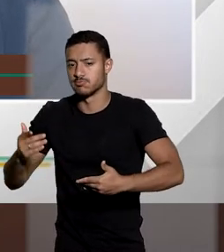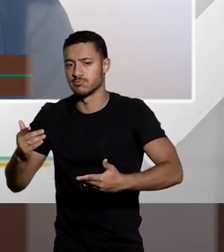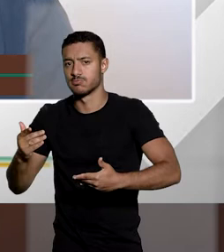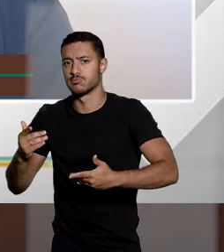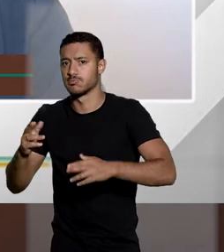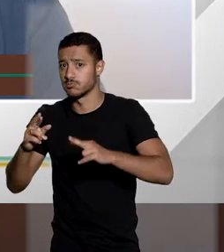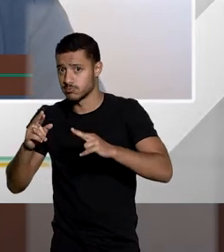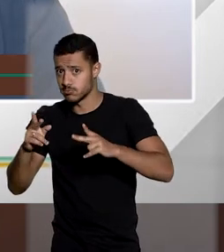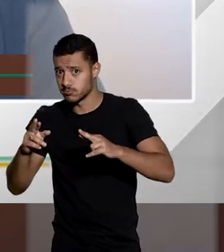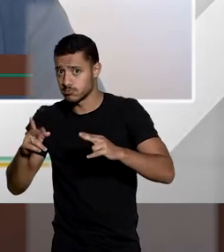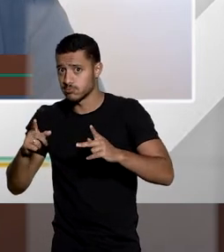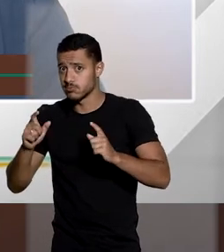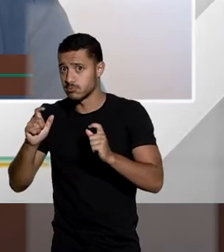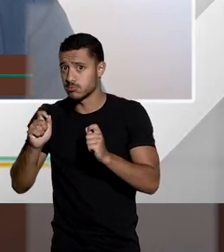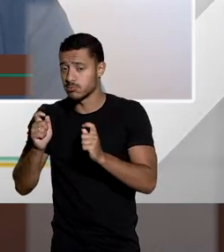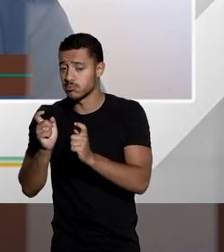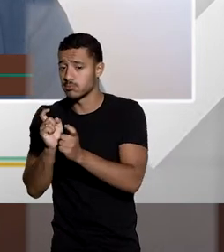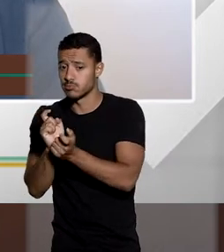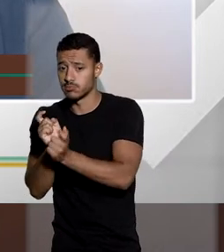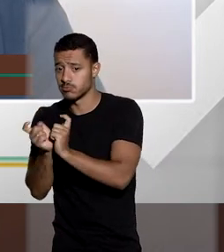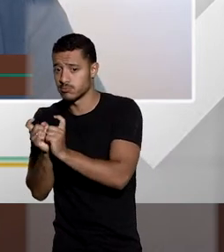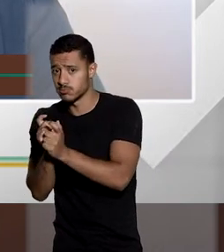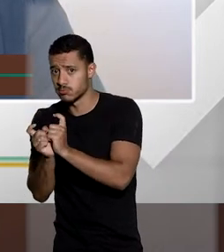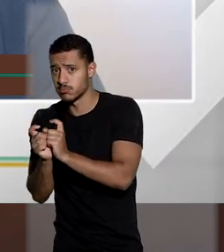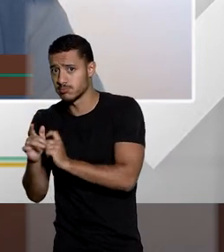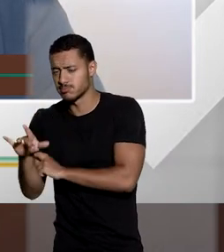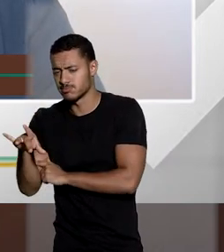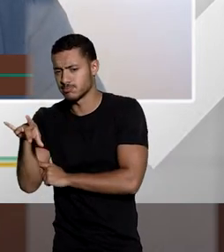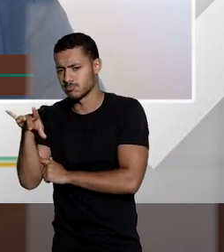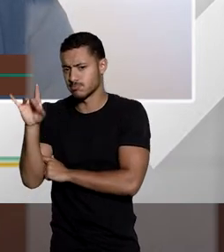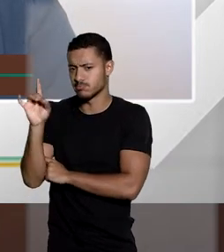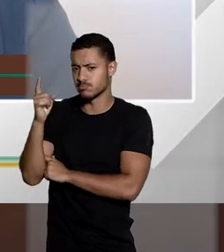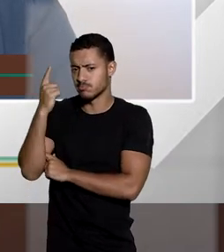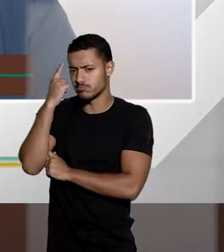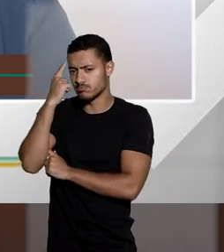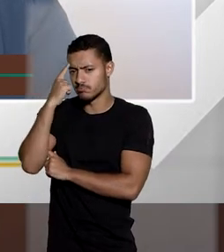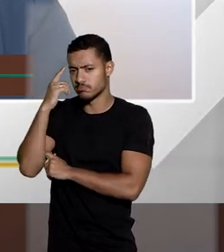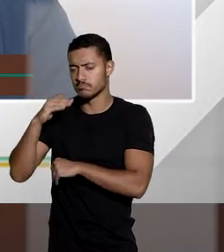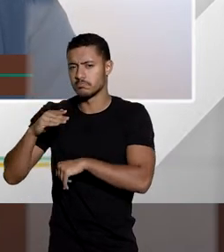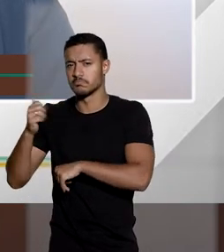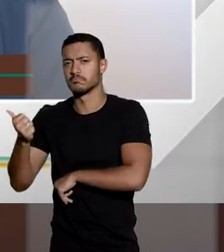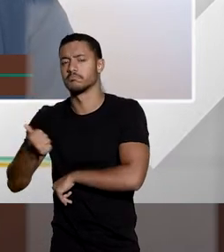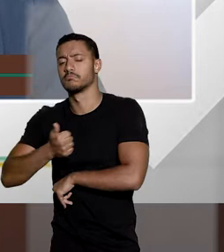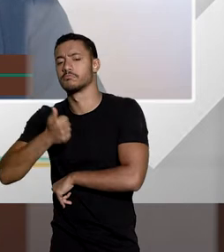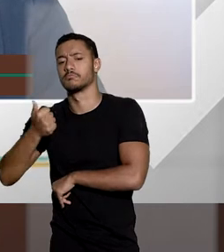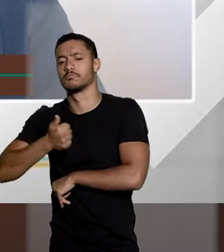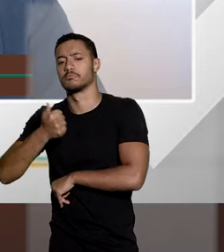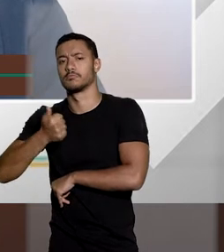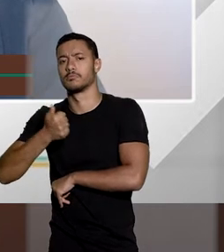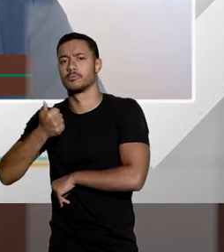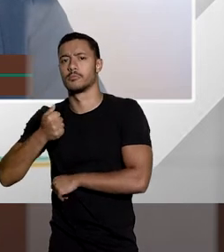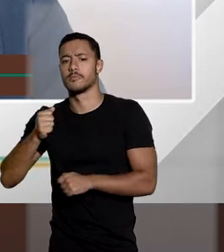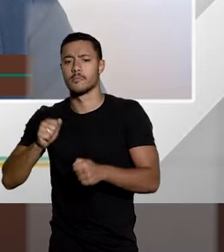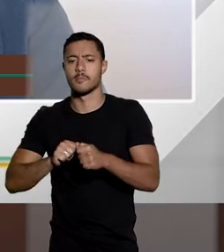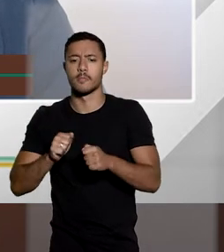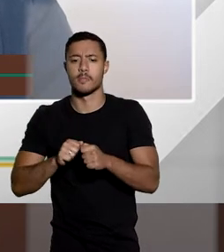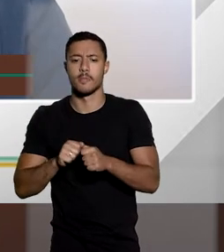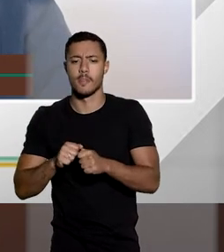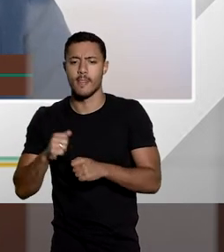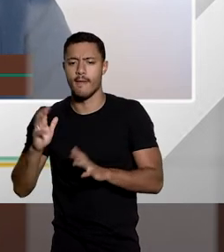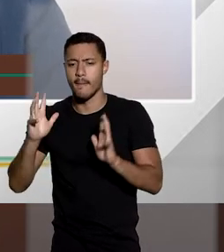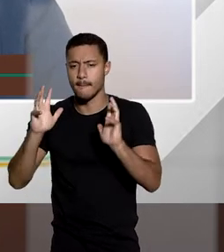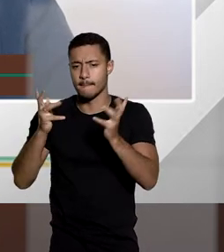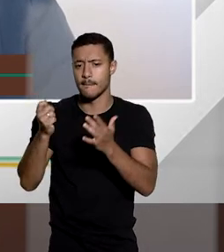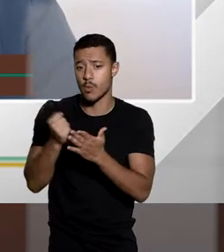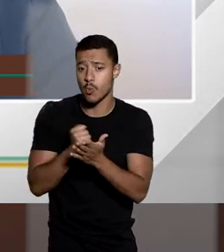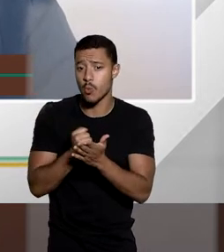garantias, mediante o qual a administração seleciona uma proposta mais vantajosa para efetivamente celebrar